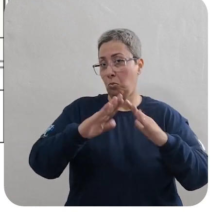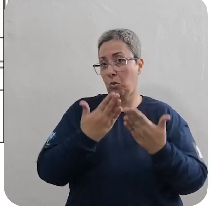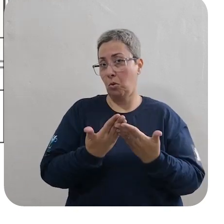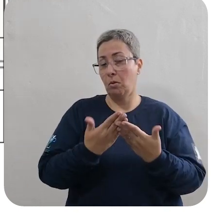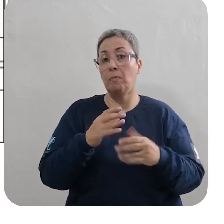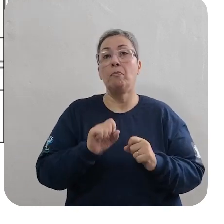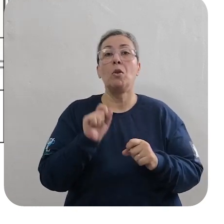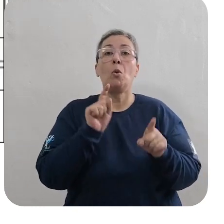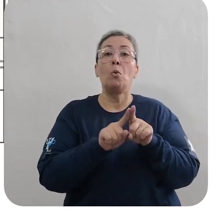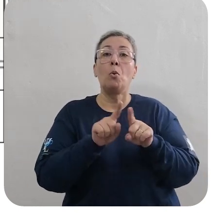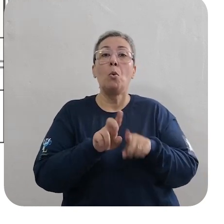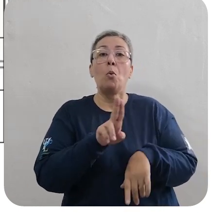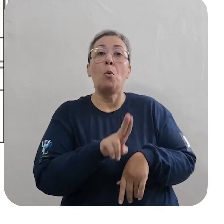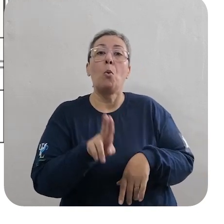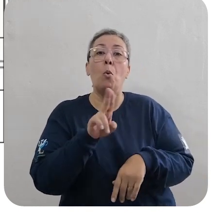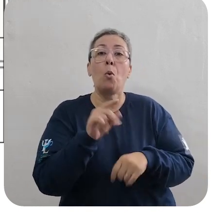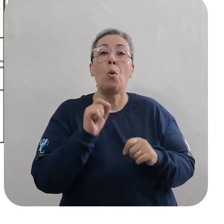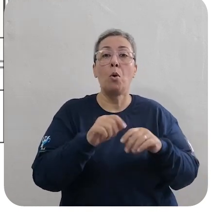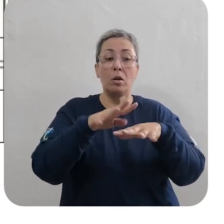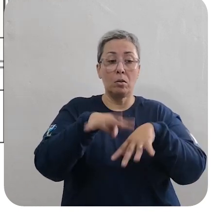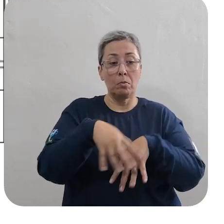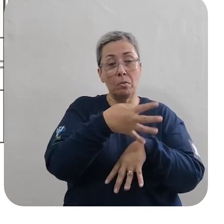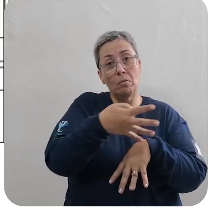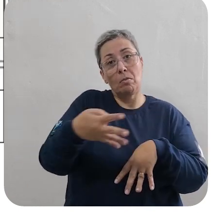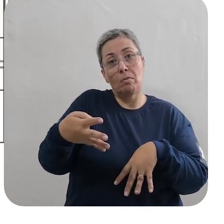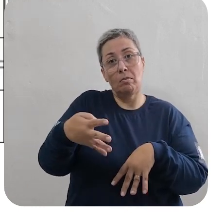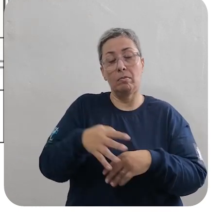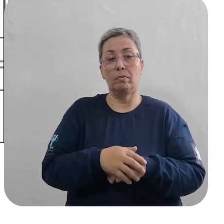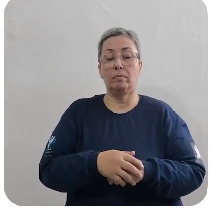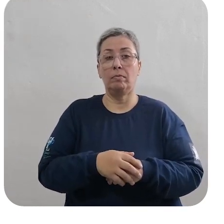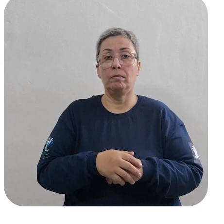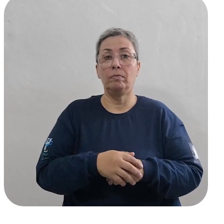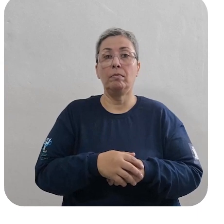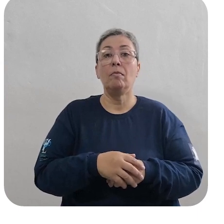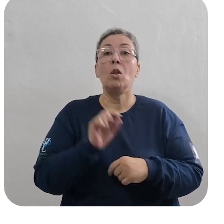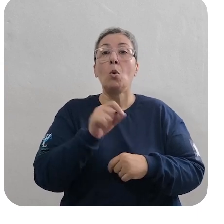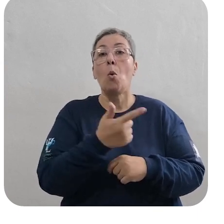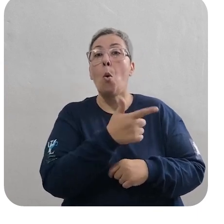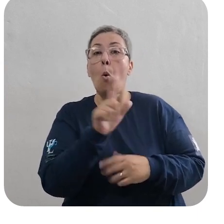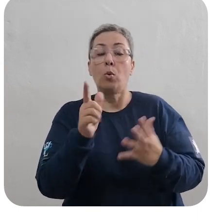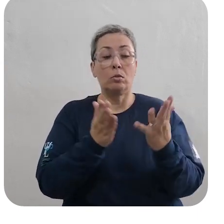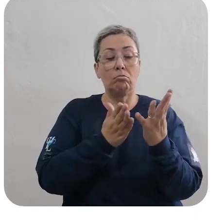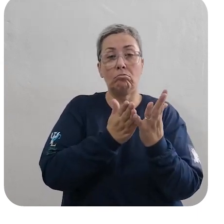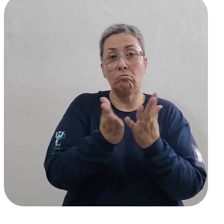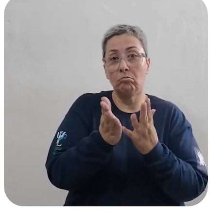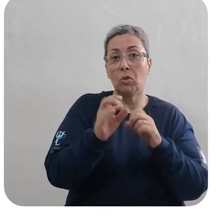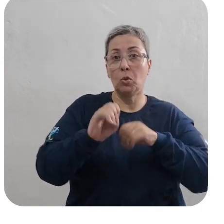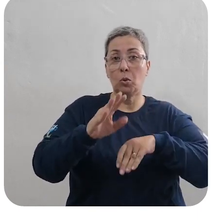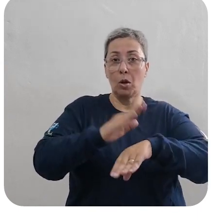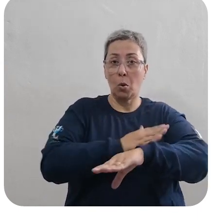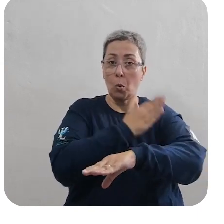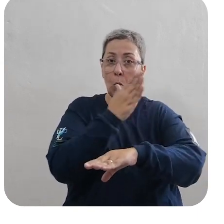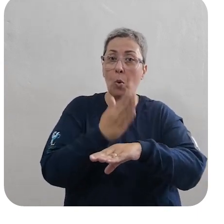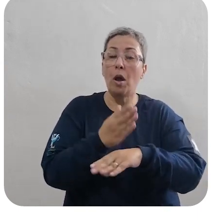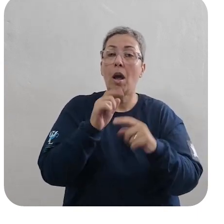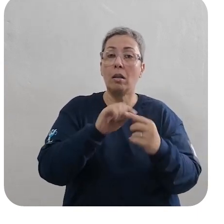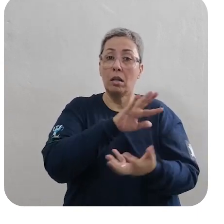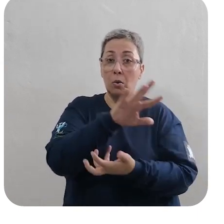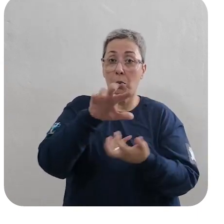escola. Trabalhar com malha quadriculada. Outro aspecto da educação integral